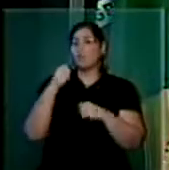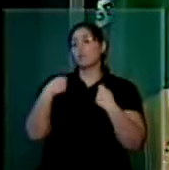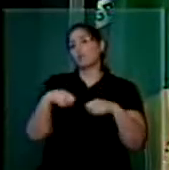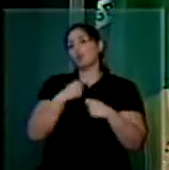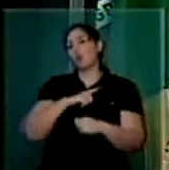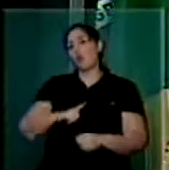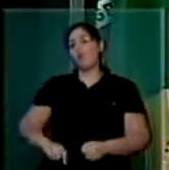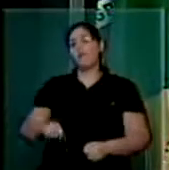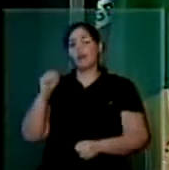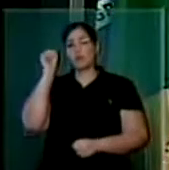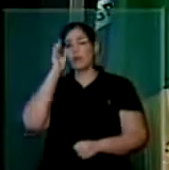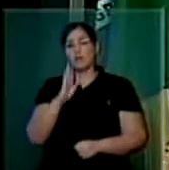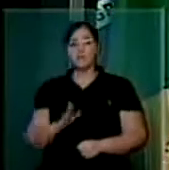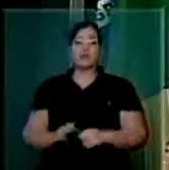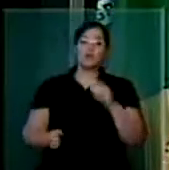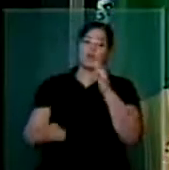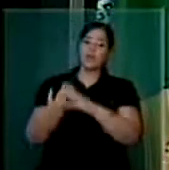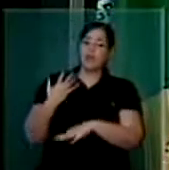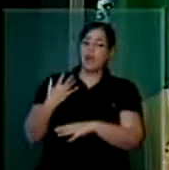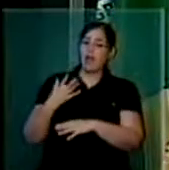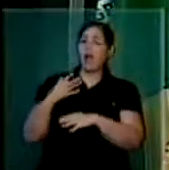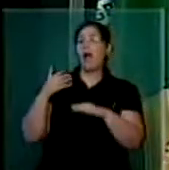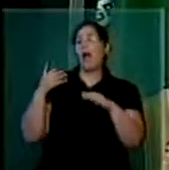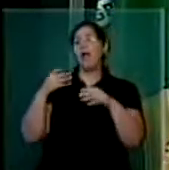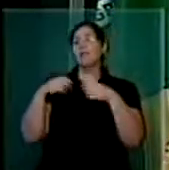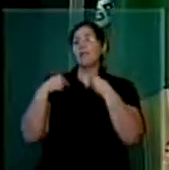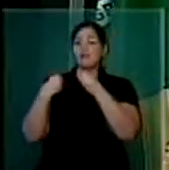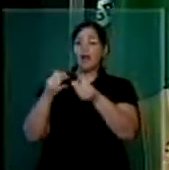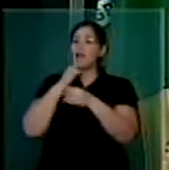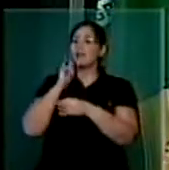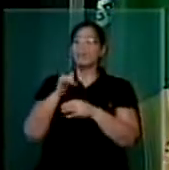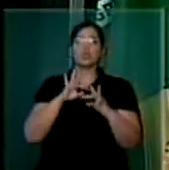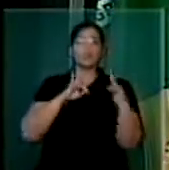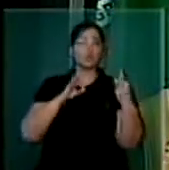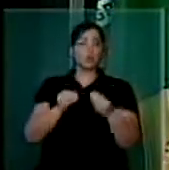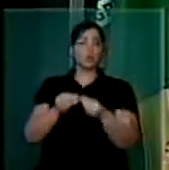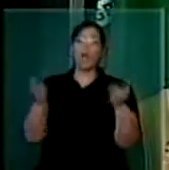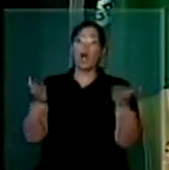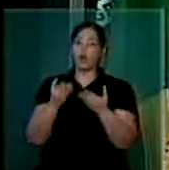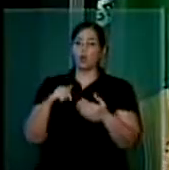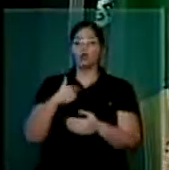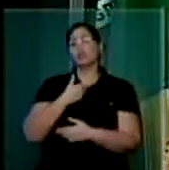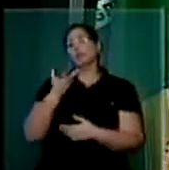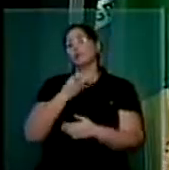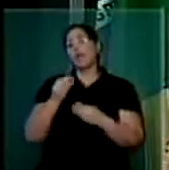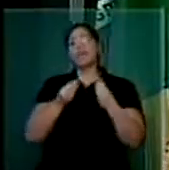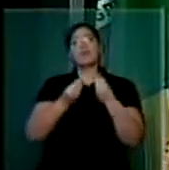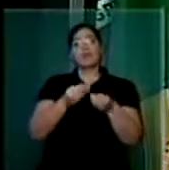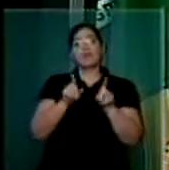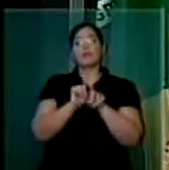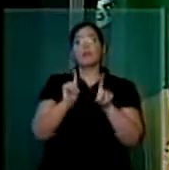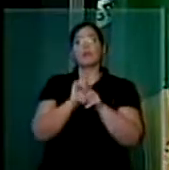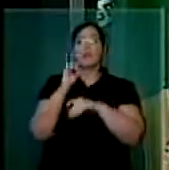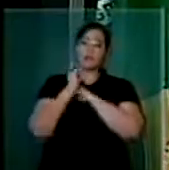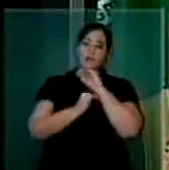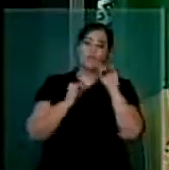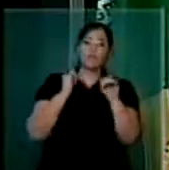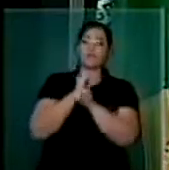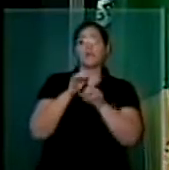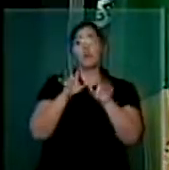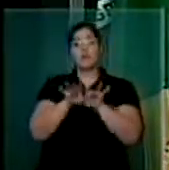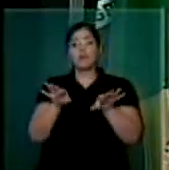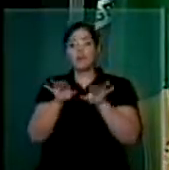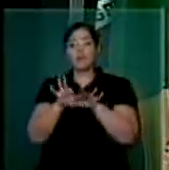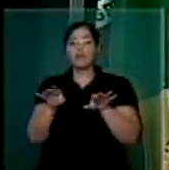brasileiro dar o acesso à energia, e agora nós queremos dar o acesso à informática,